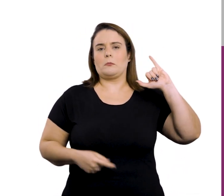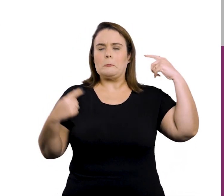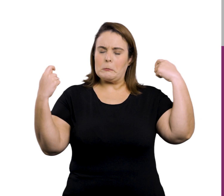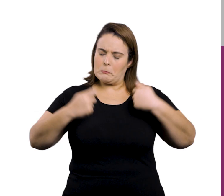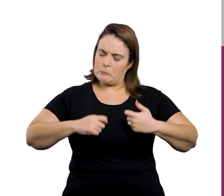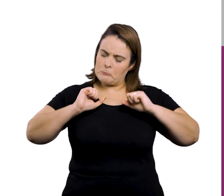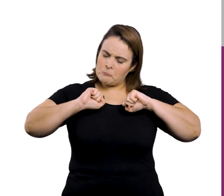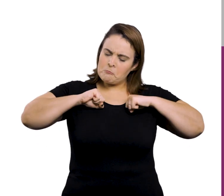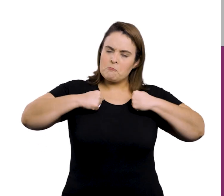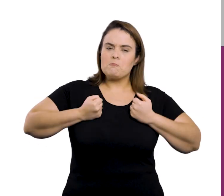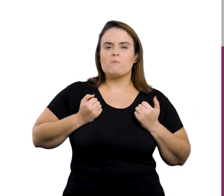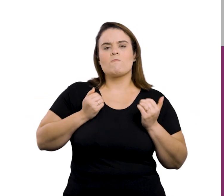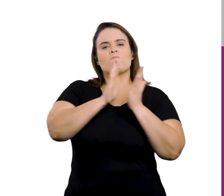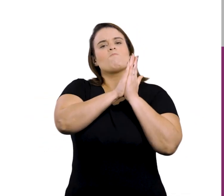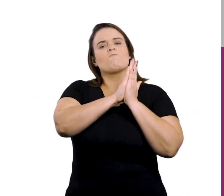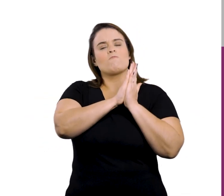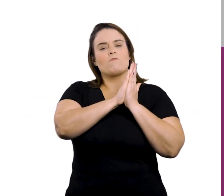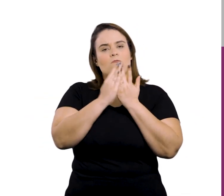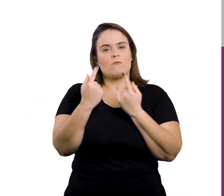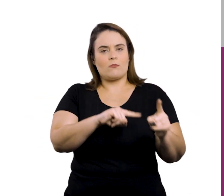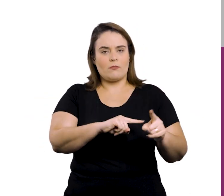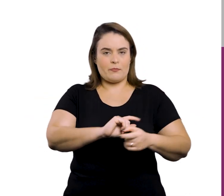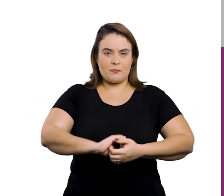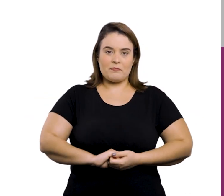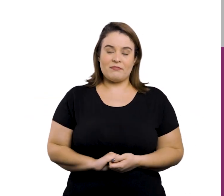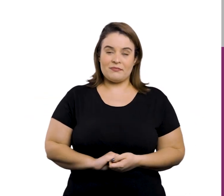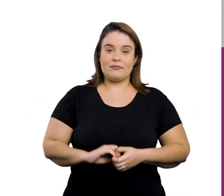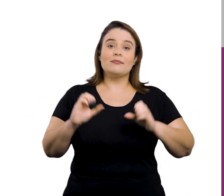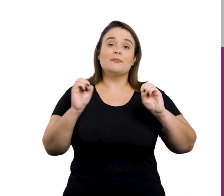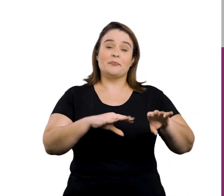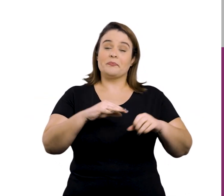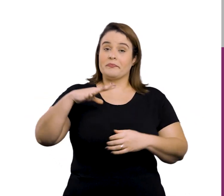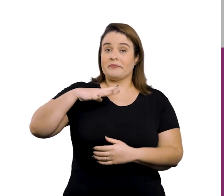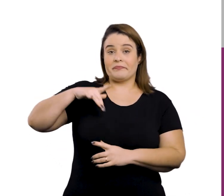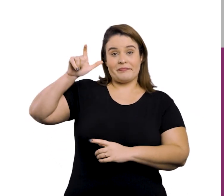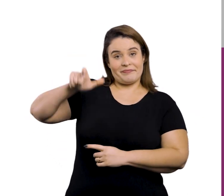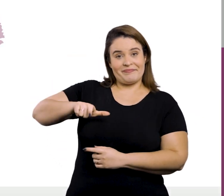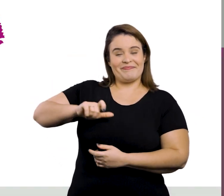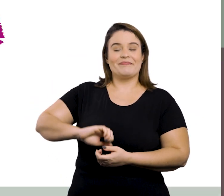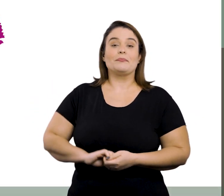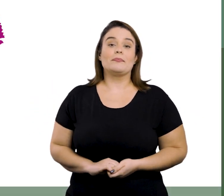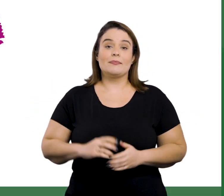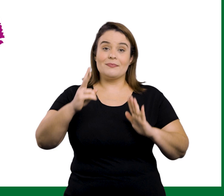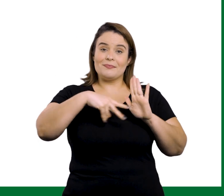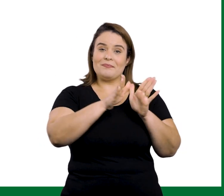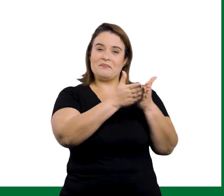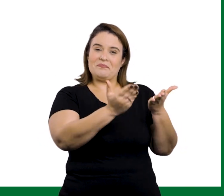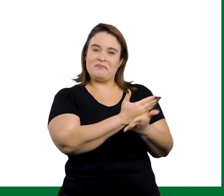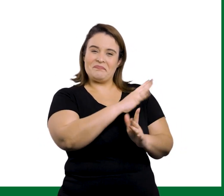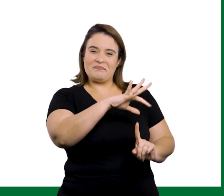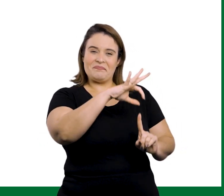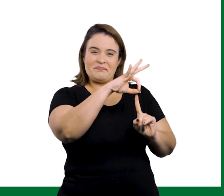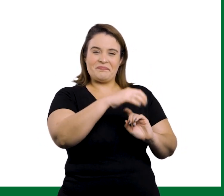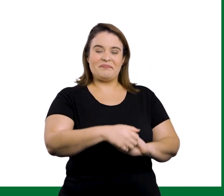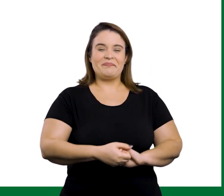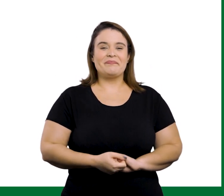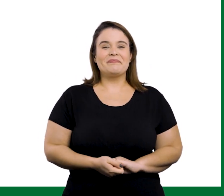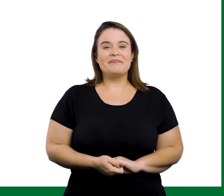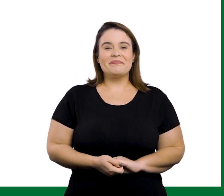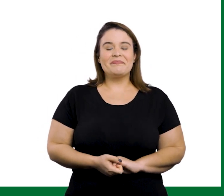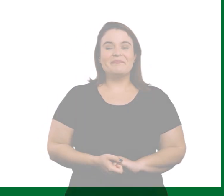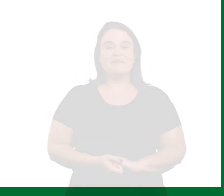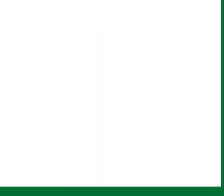ainda mais intensamente. Educação para a cidadania. Leia a referência no livro.